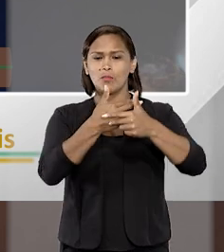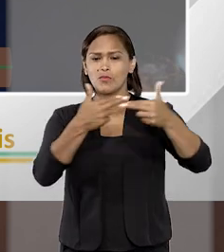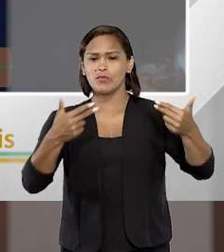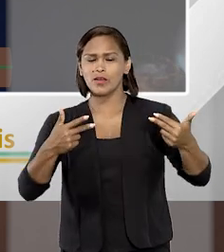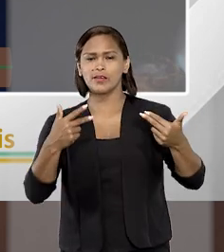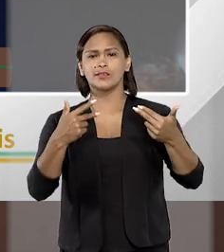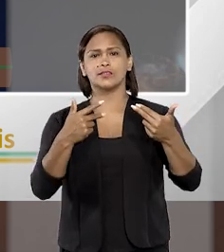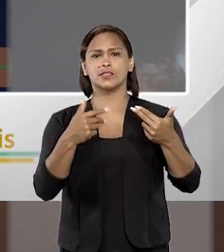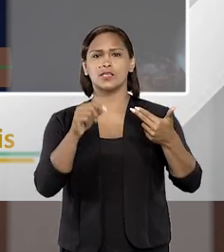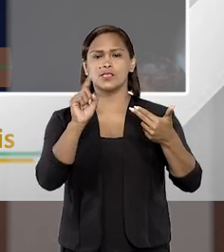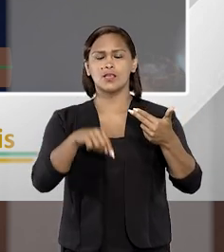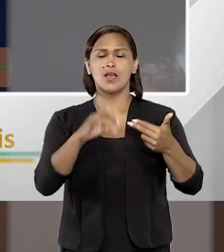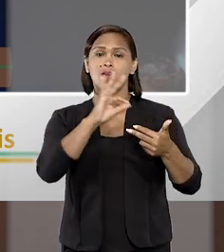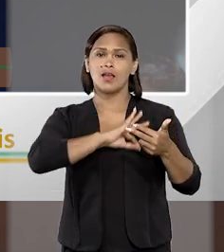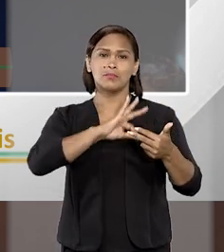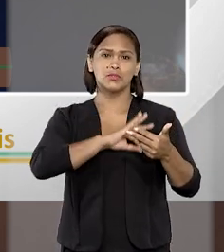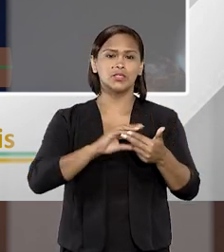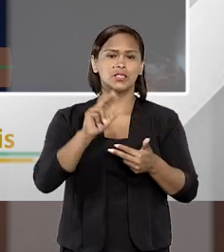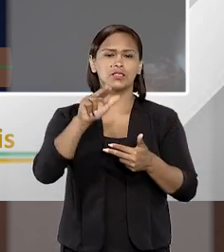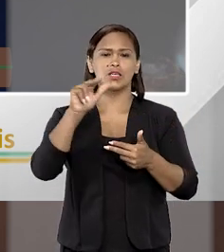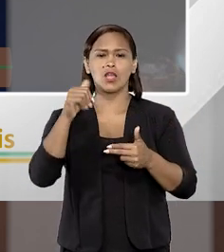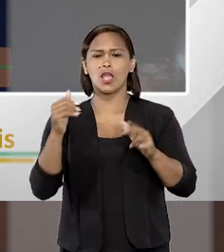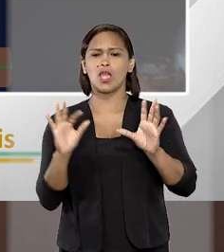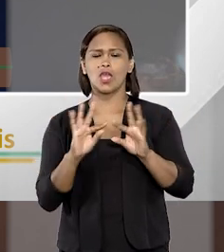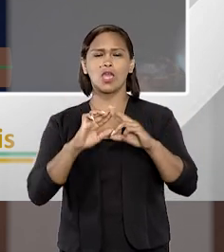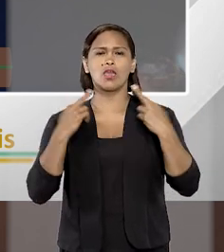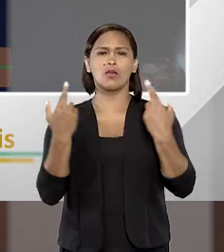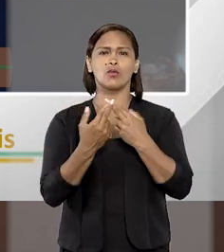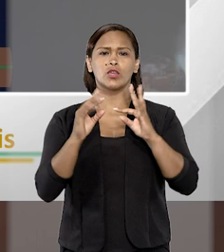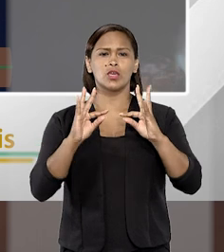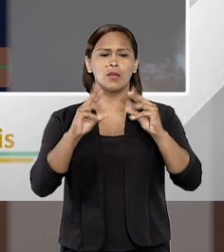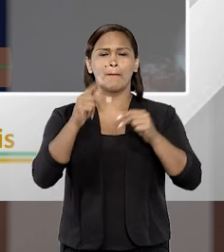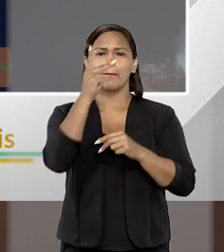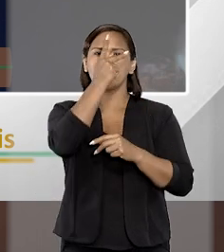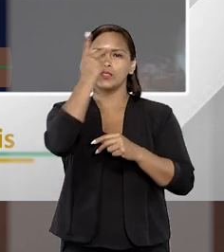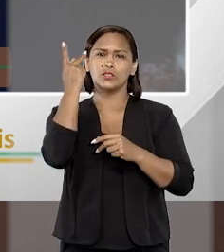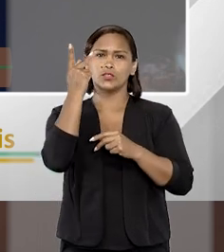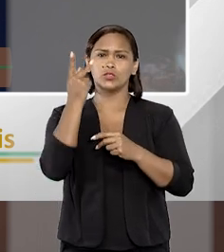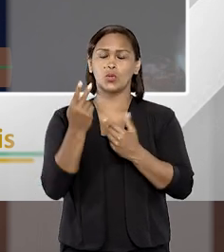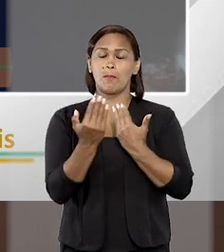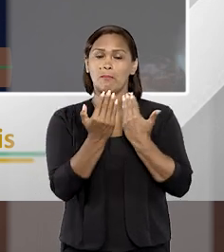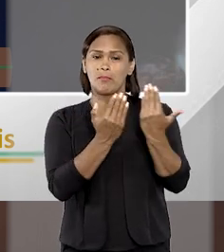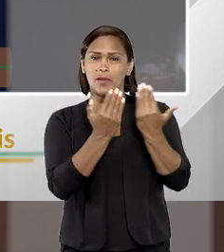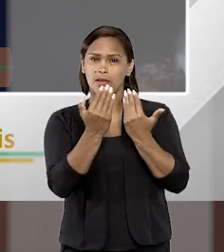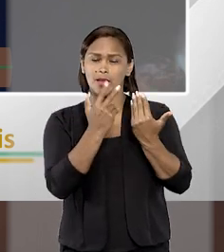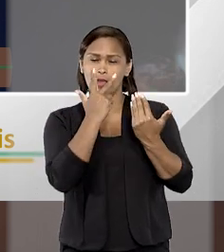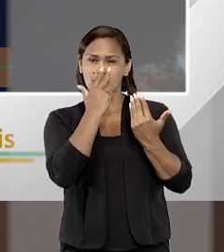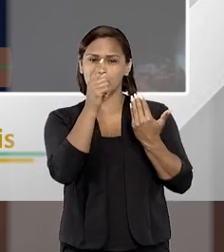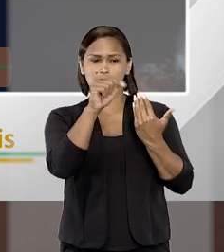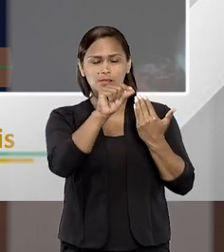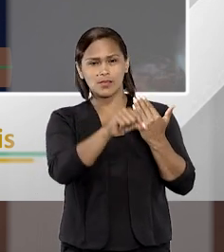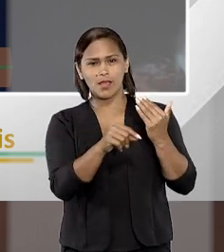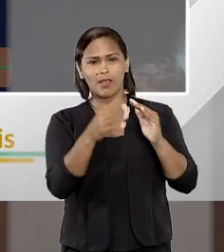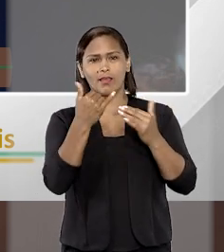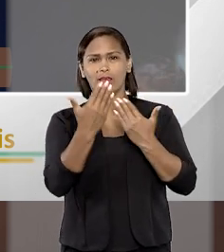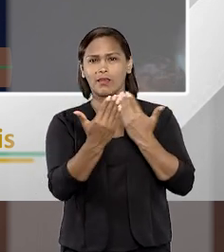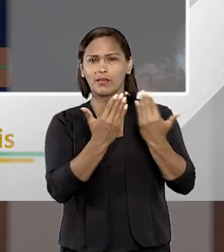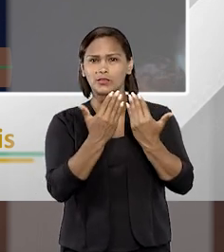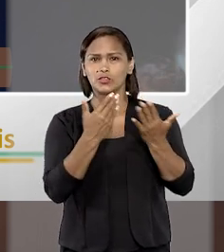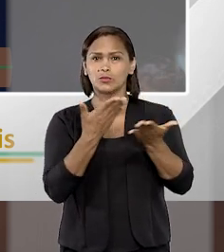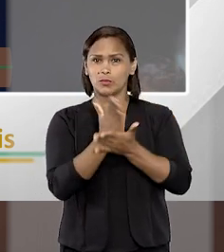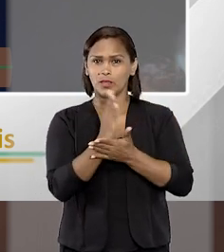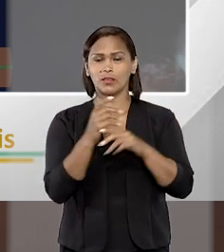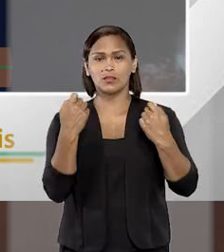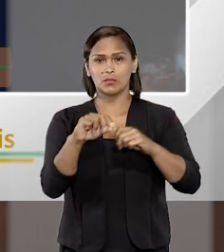de fatores a polícia a gente sempre consegue reunir pessoas semelhantes aquele espelho vai ser